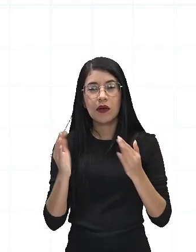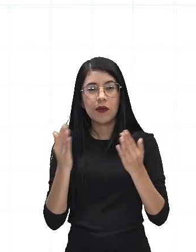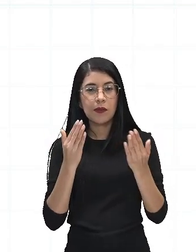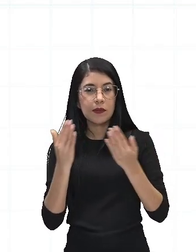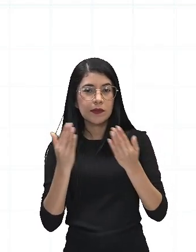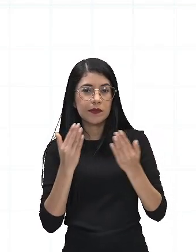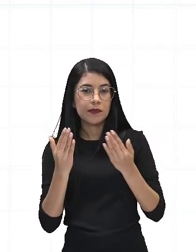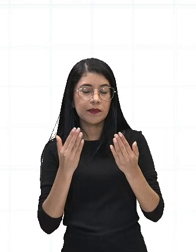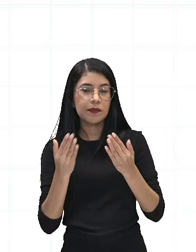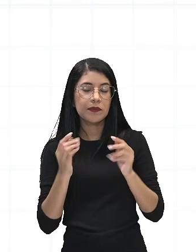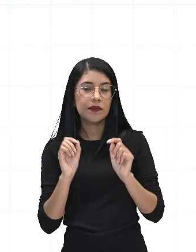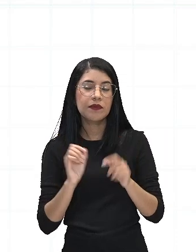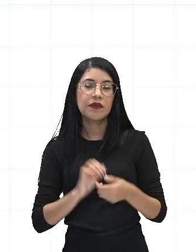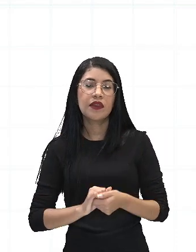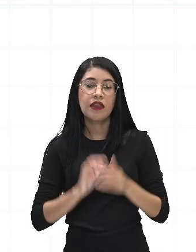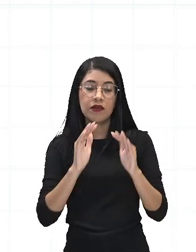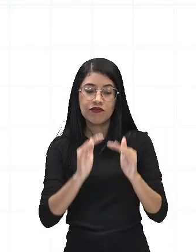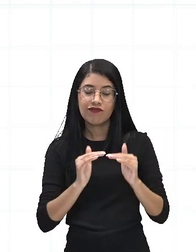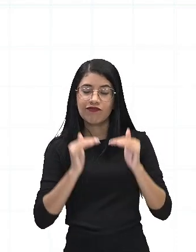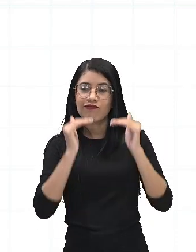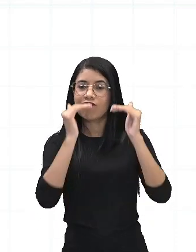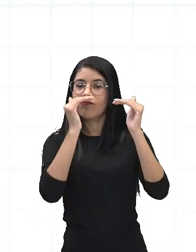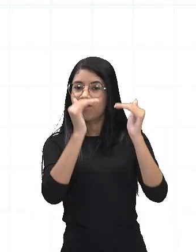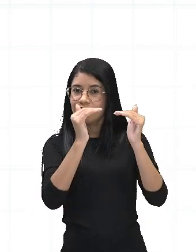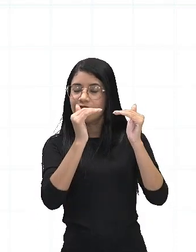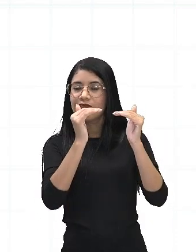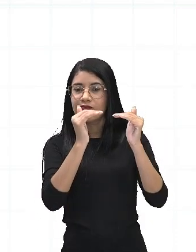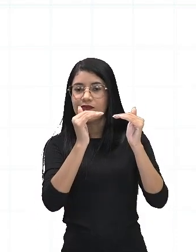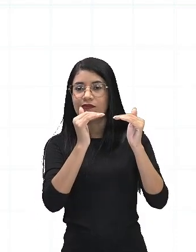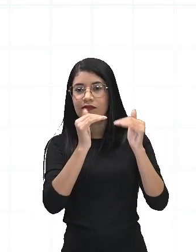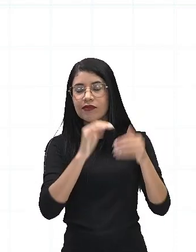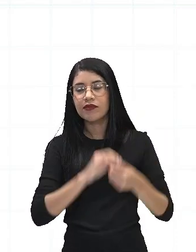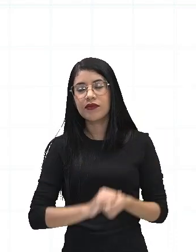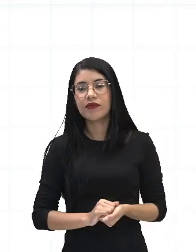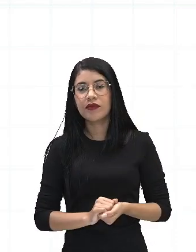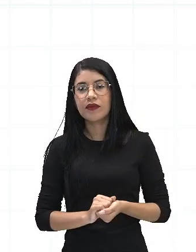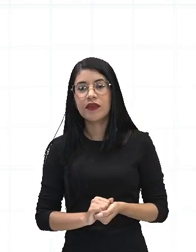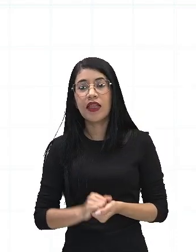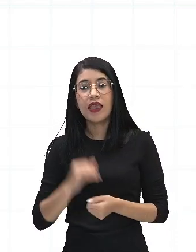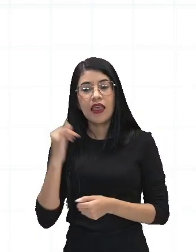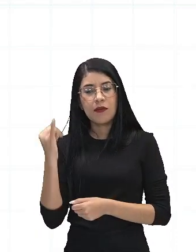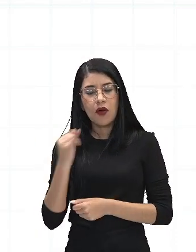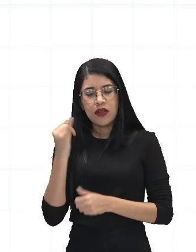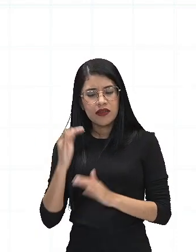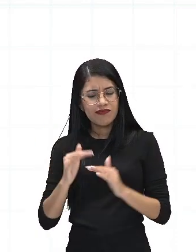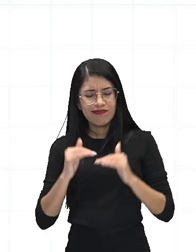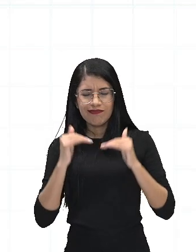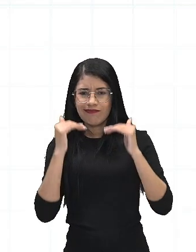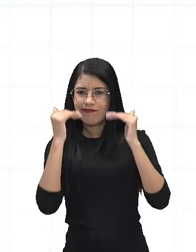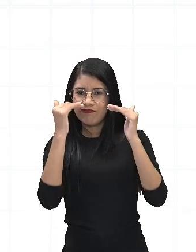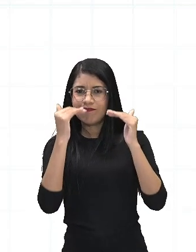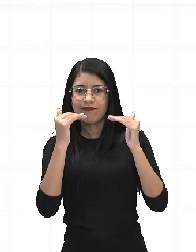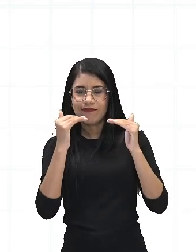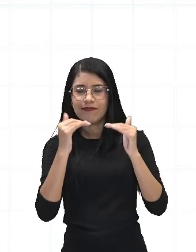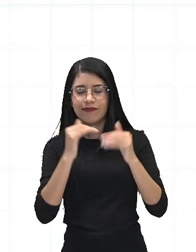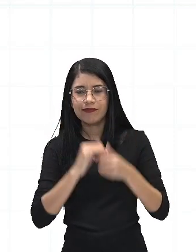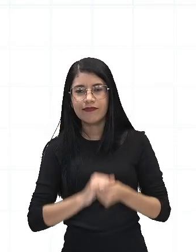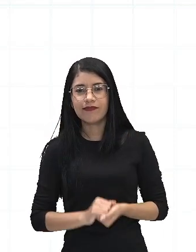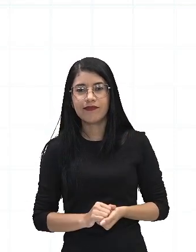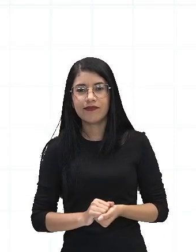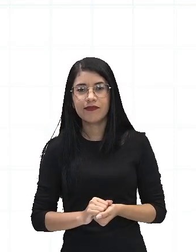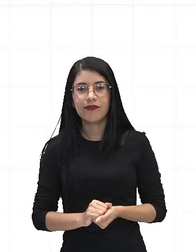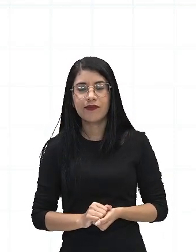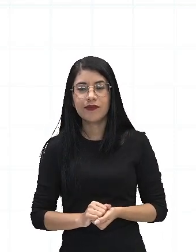estou colocando em um grau de superioridade, né? Estou elevando a importância e a responsabilidade da